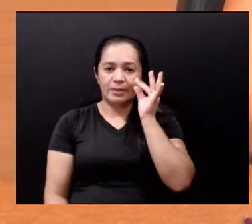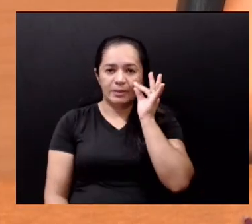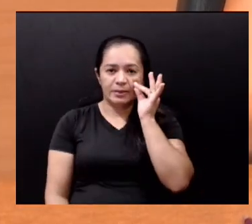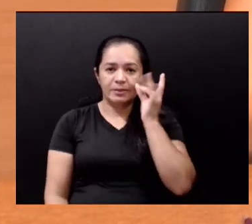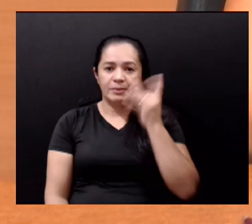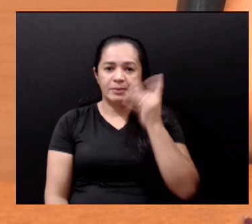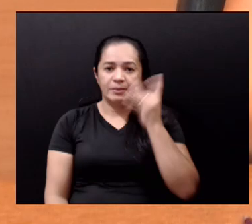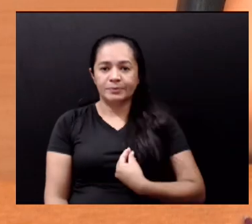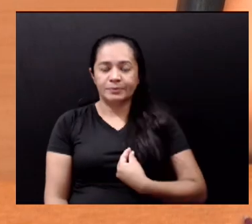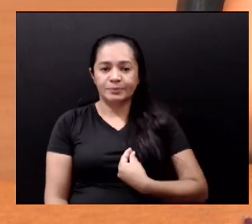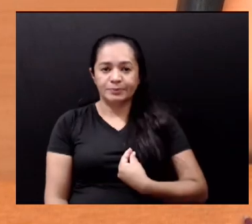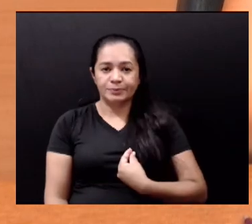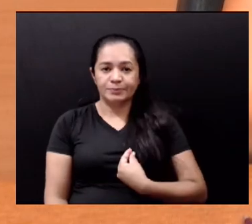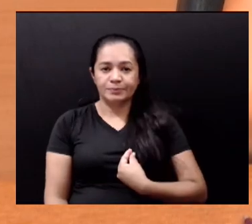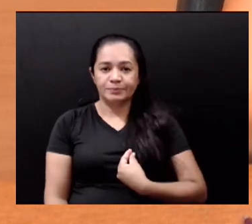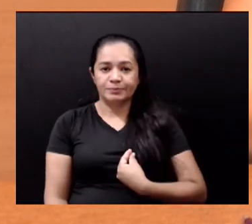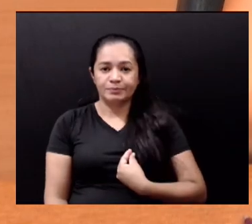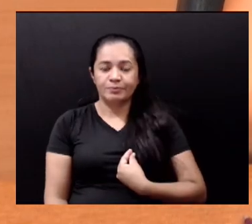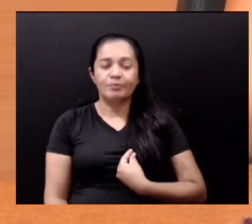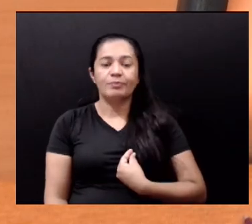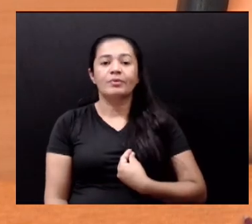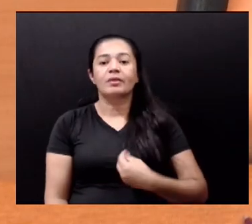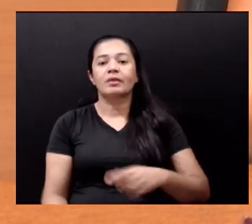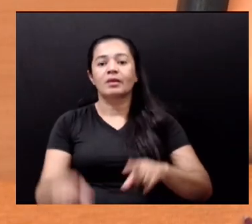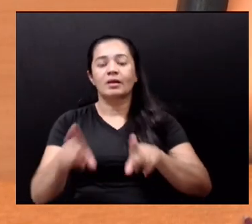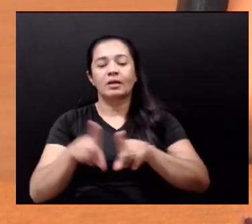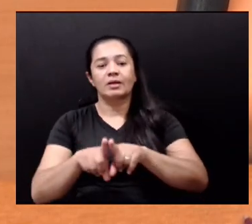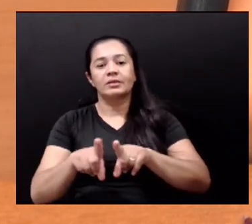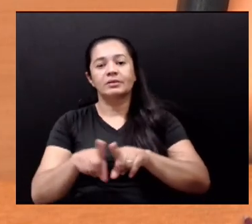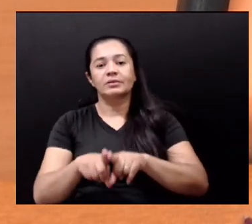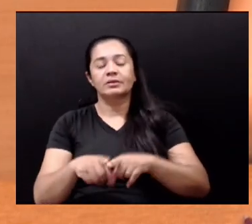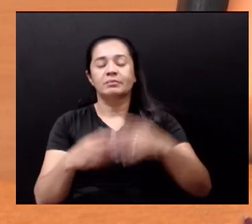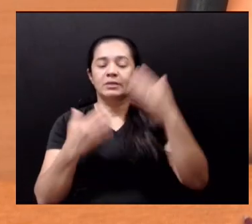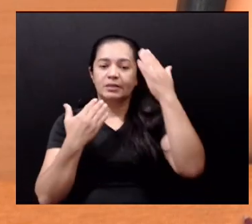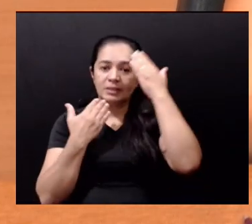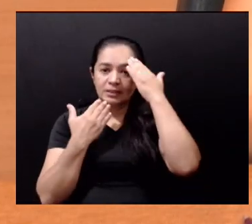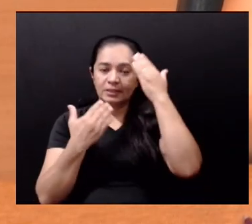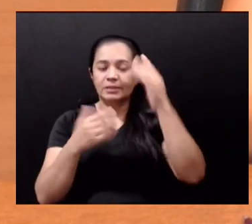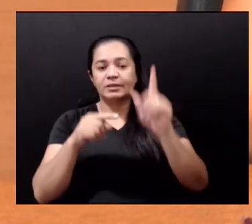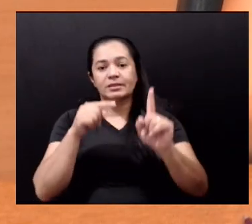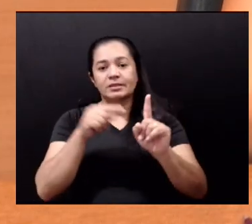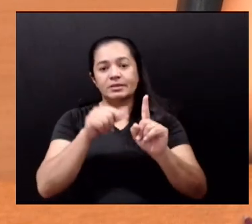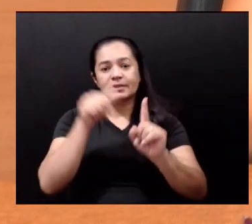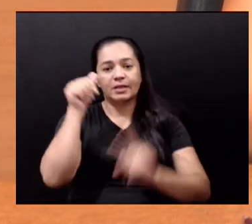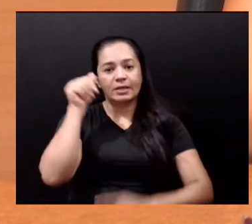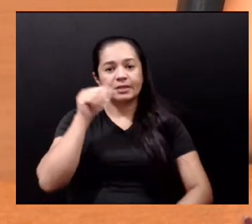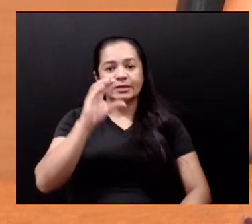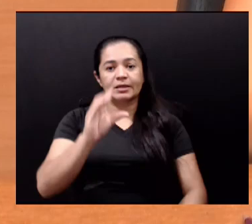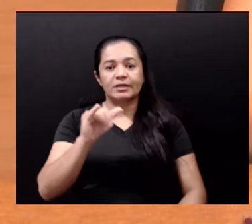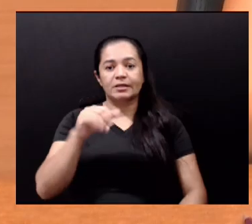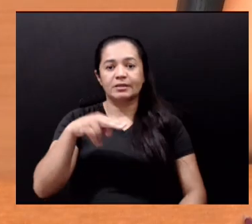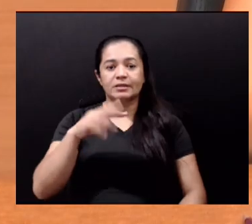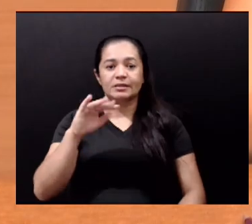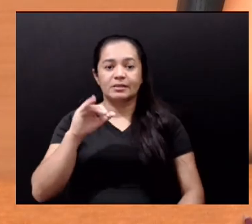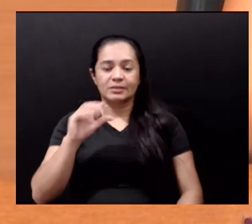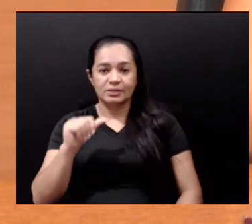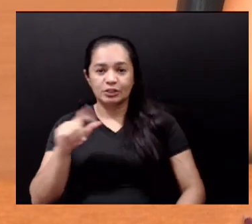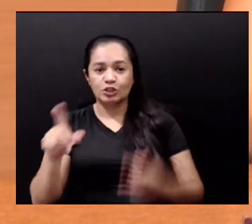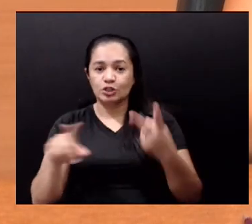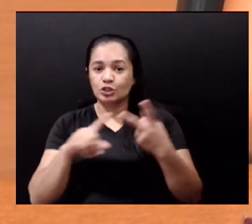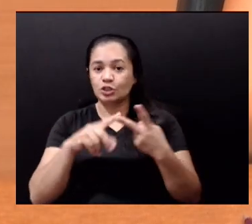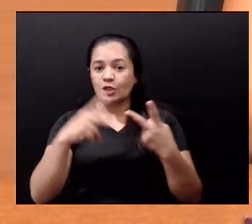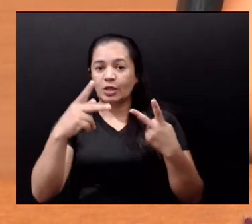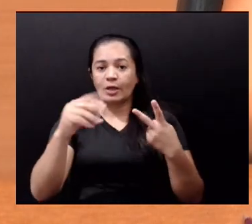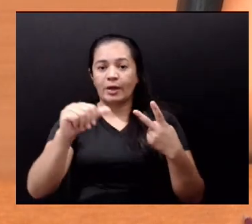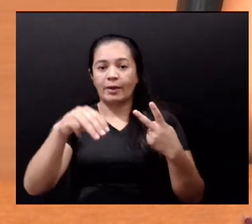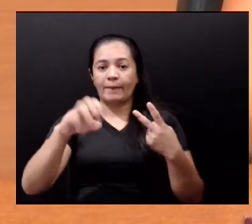agradecer também a Cíntia Martins Jimenez, que é do coletivo Juntas. Quero agradecer a Pamela Oliveira, que é chefe